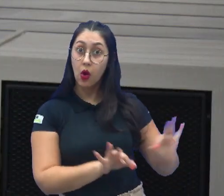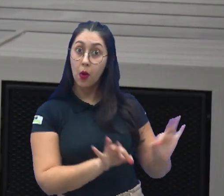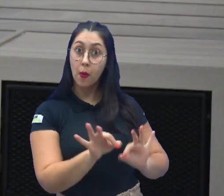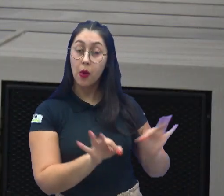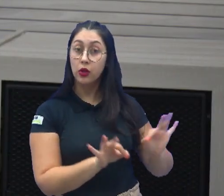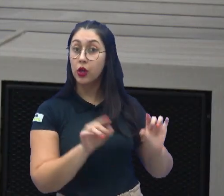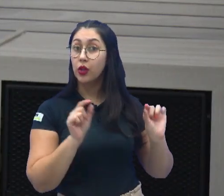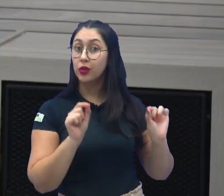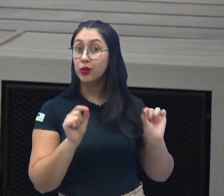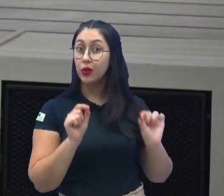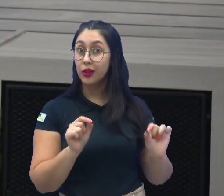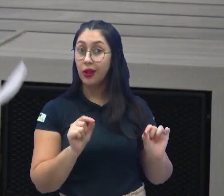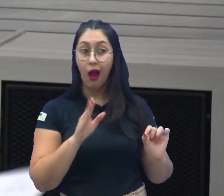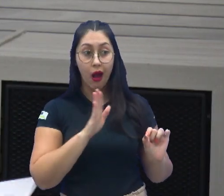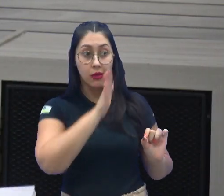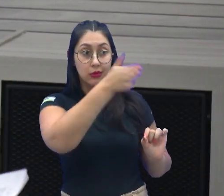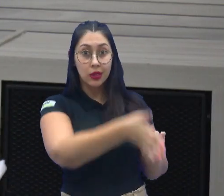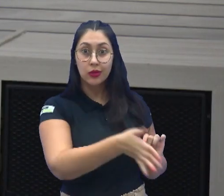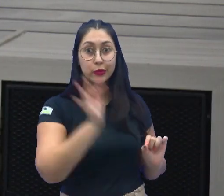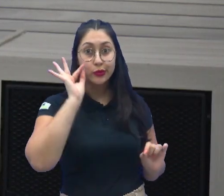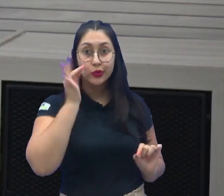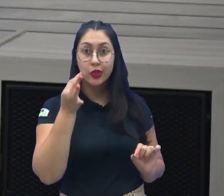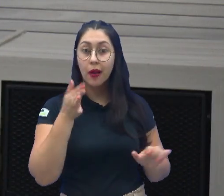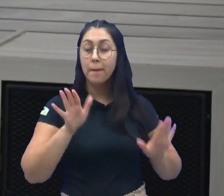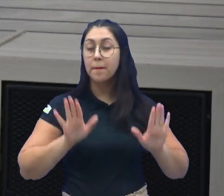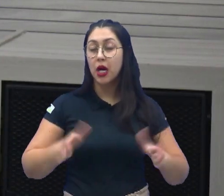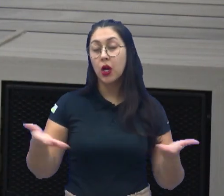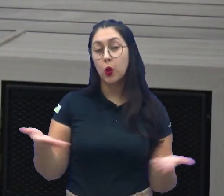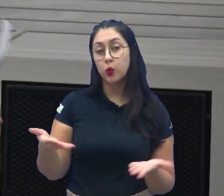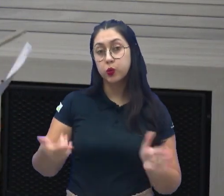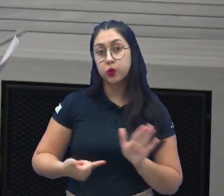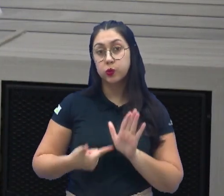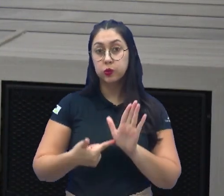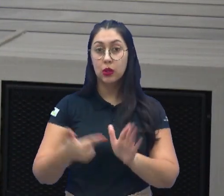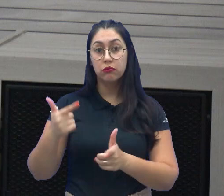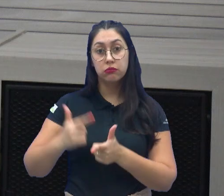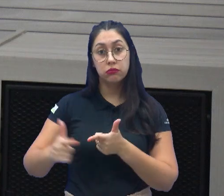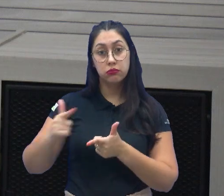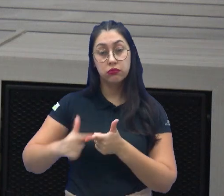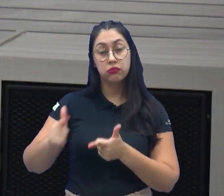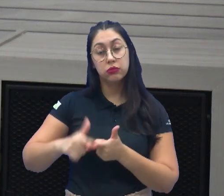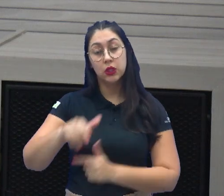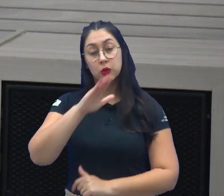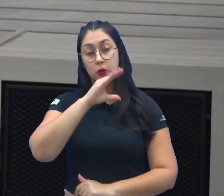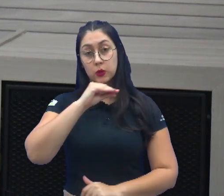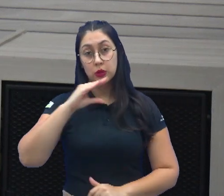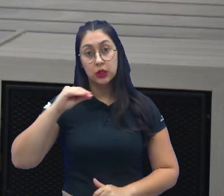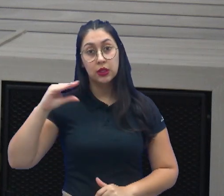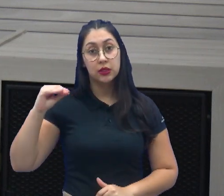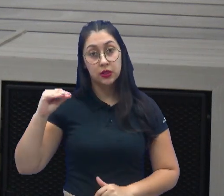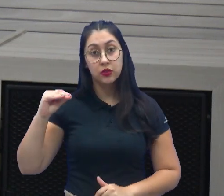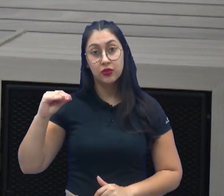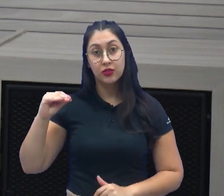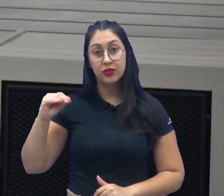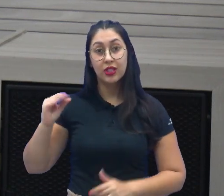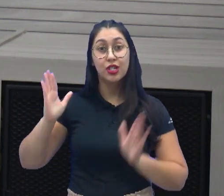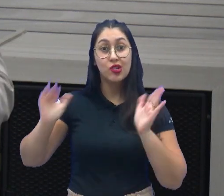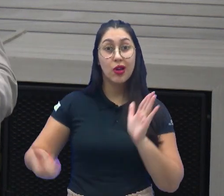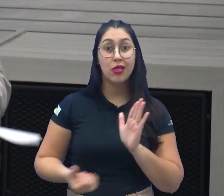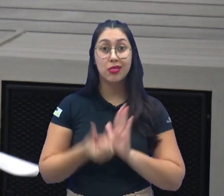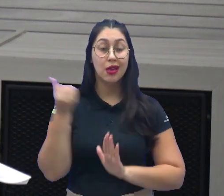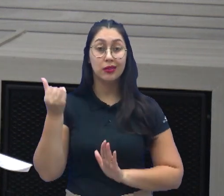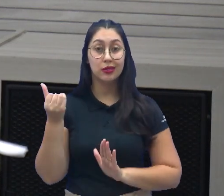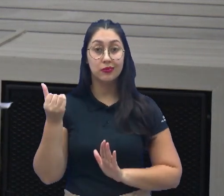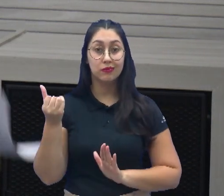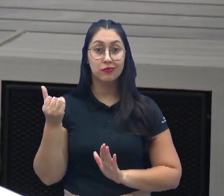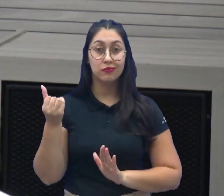chama Acesso Já, e hoje eu trago um caso desse adolescente que teve a 6ª vez negada, e